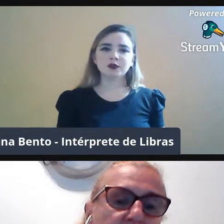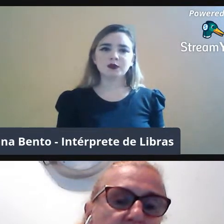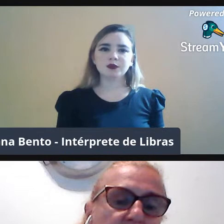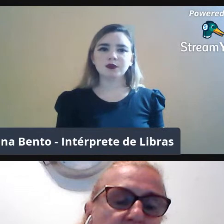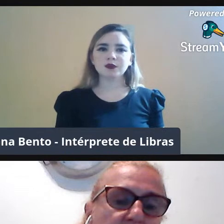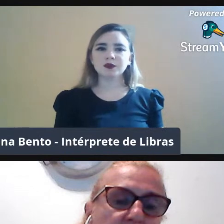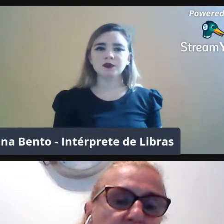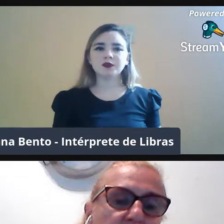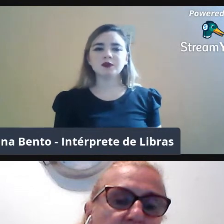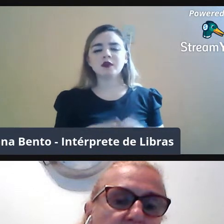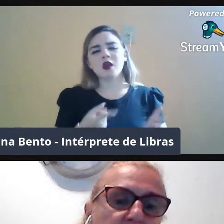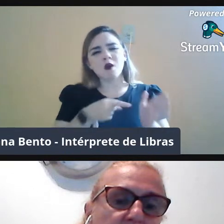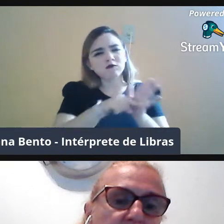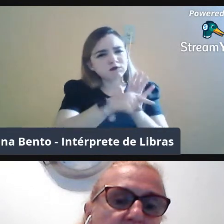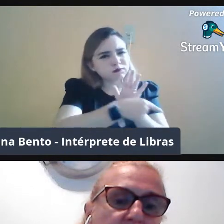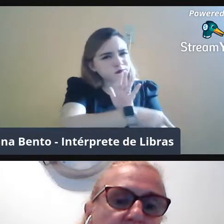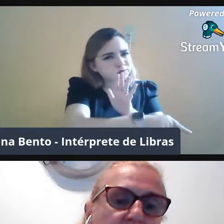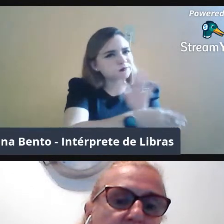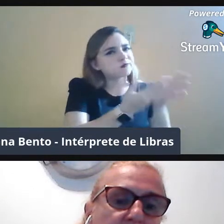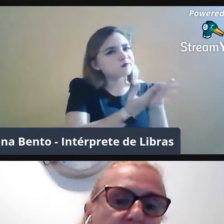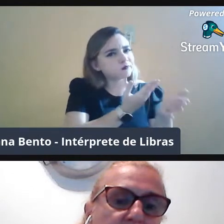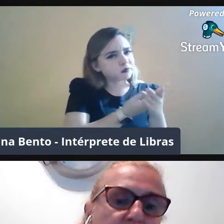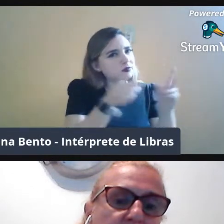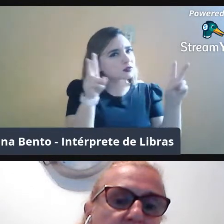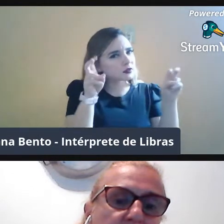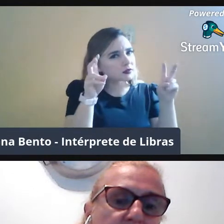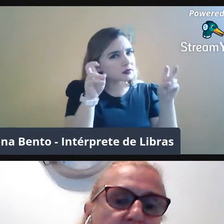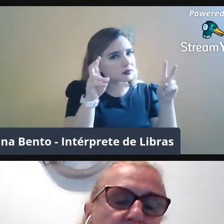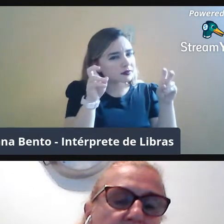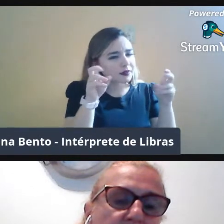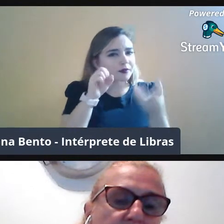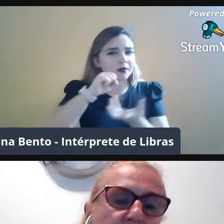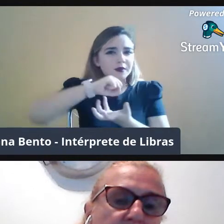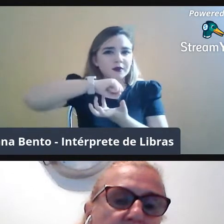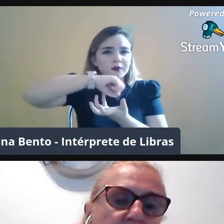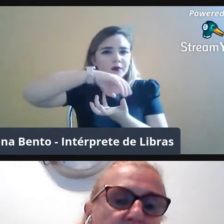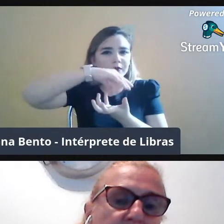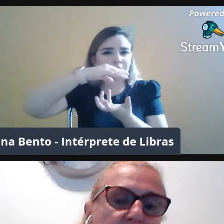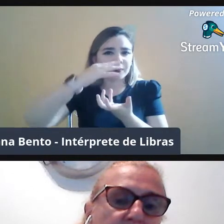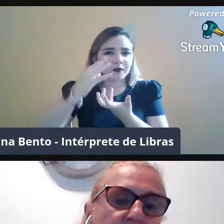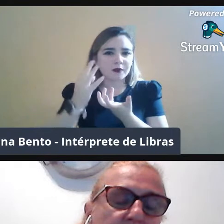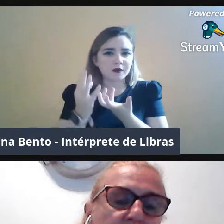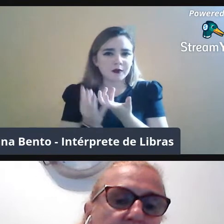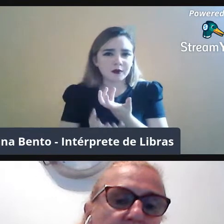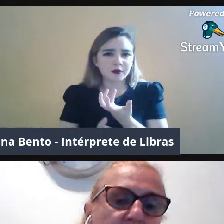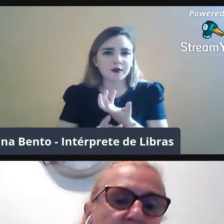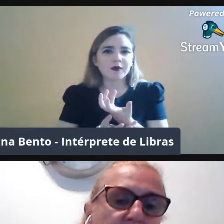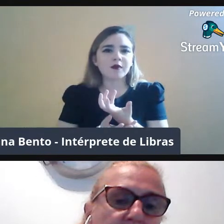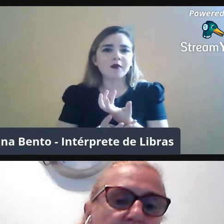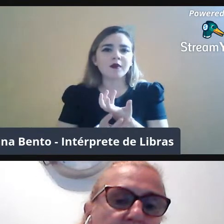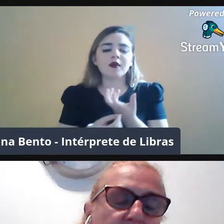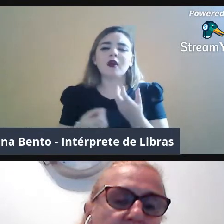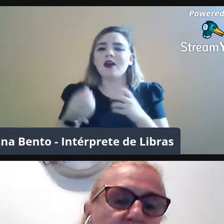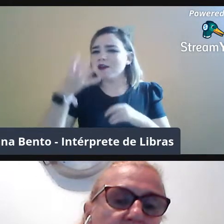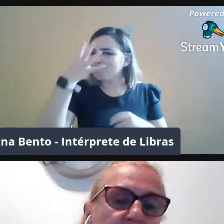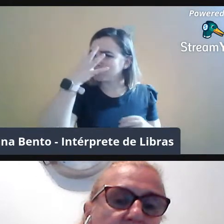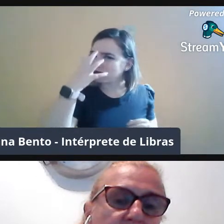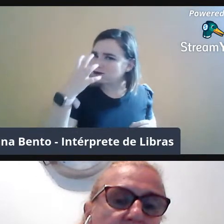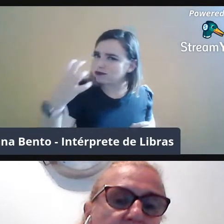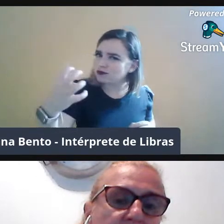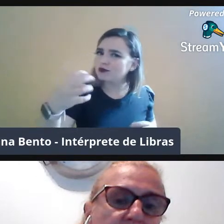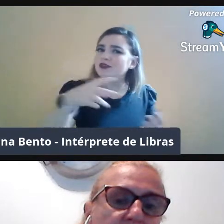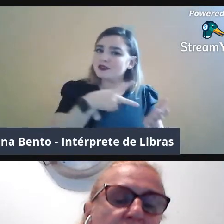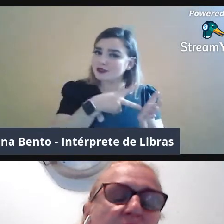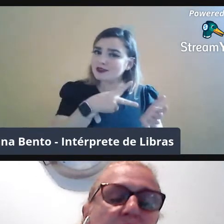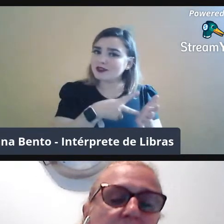a mergulhar um pouco mais nesse tema de ecologia e tentar se envolver mesmo com uma causa.